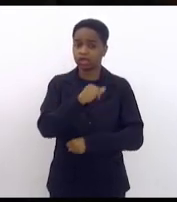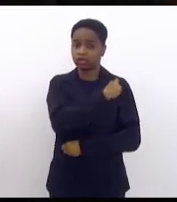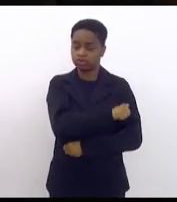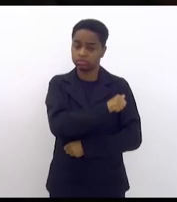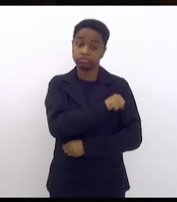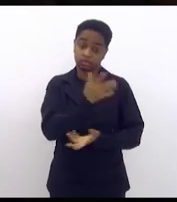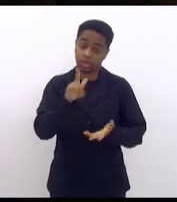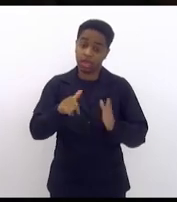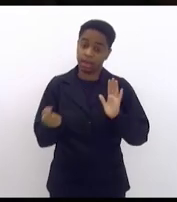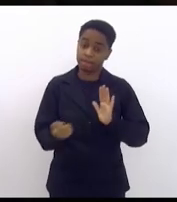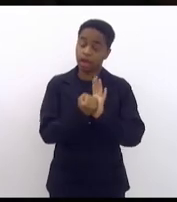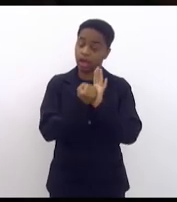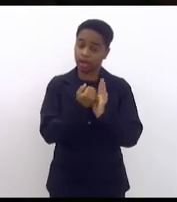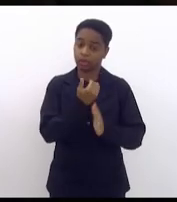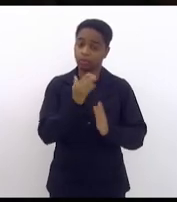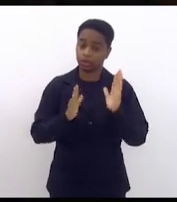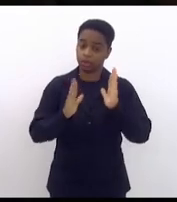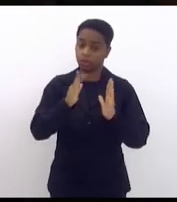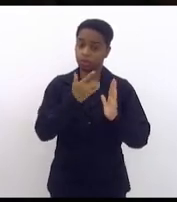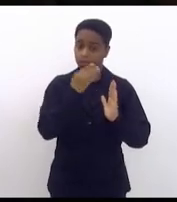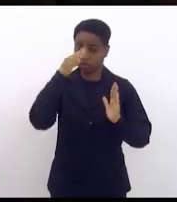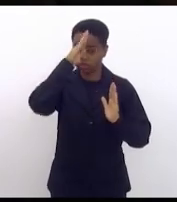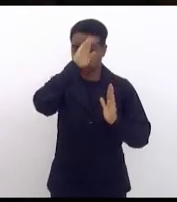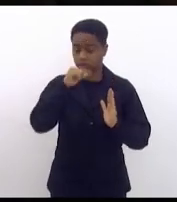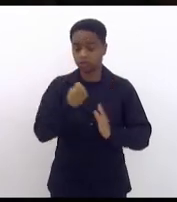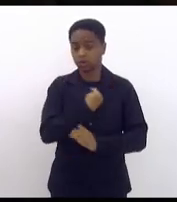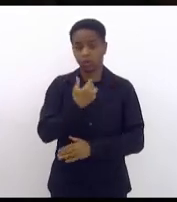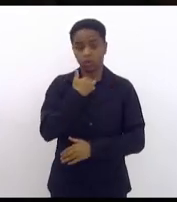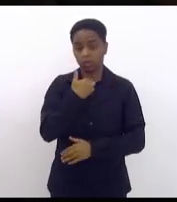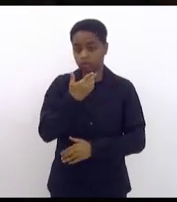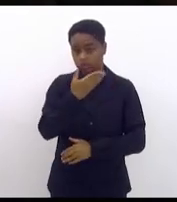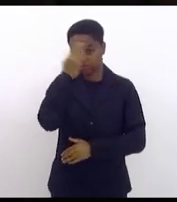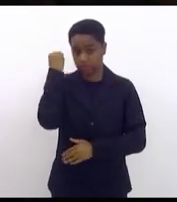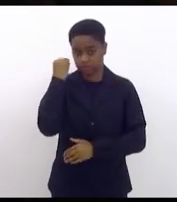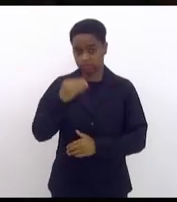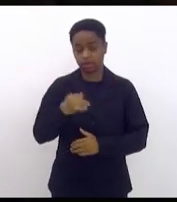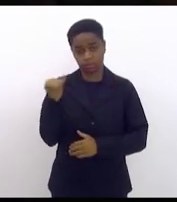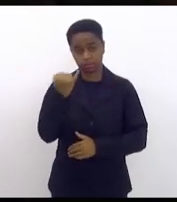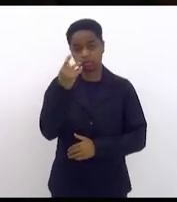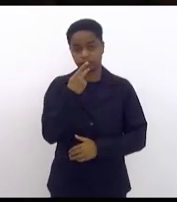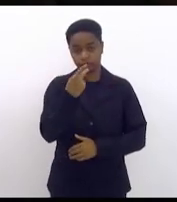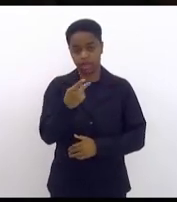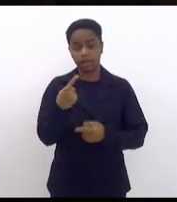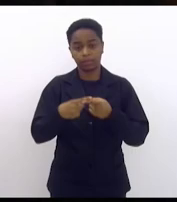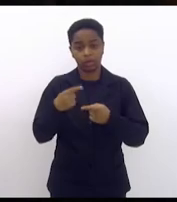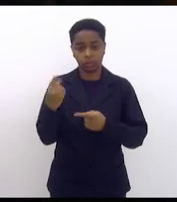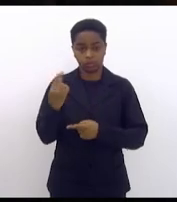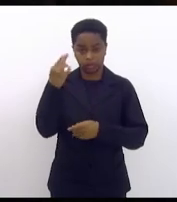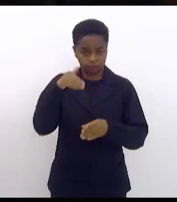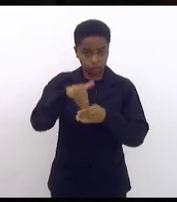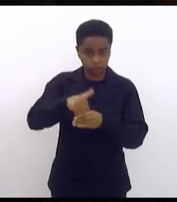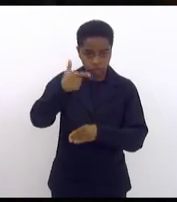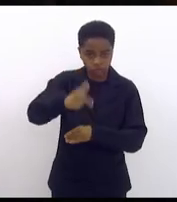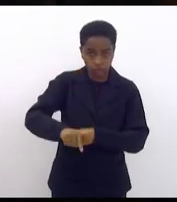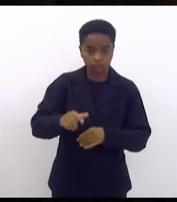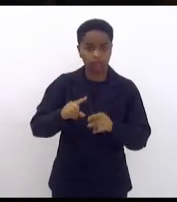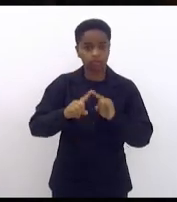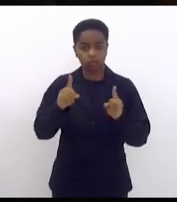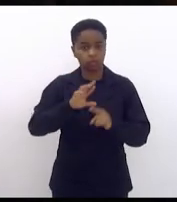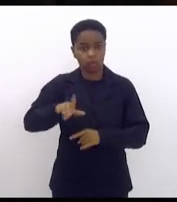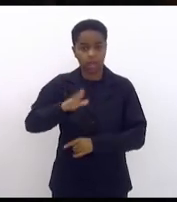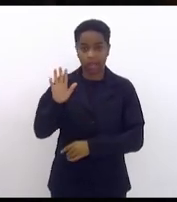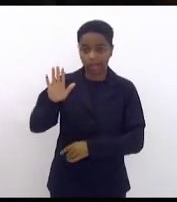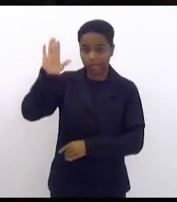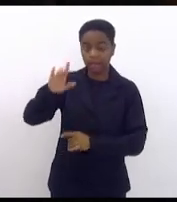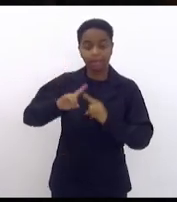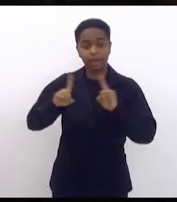governo Bolsonaro que a gente não pode esquecer, é importante botar pingos nos is. Ele está inelegível, ele não vai ser candidato, mas isso não pode